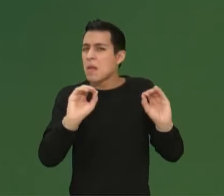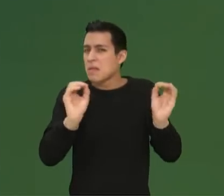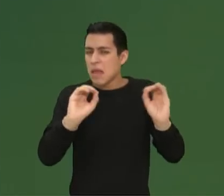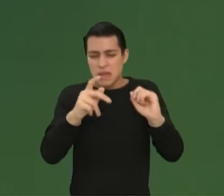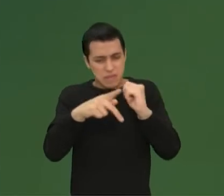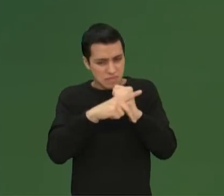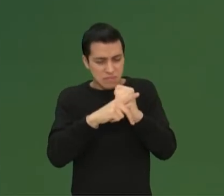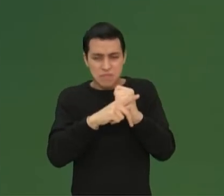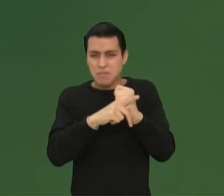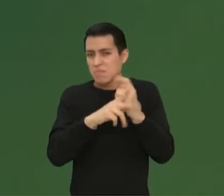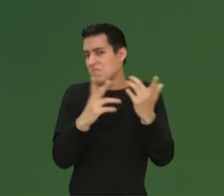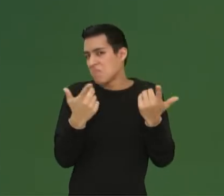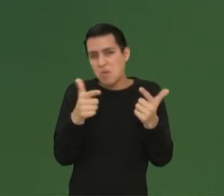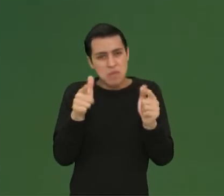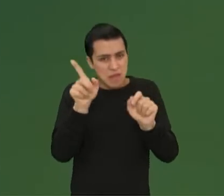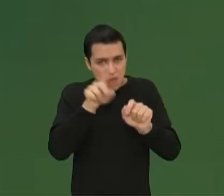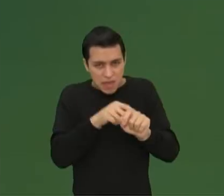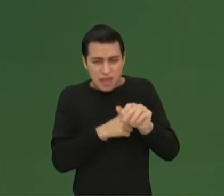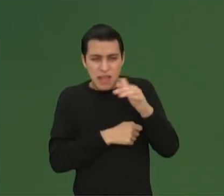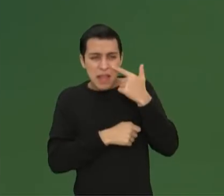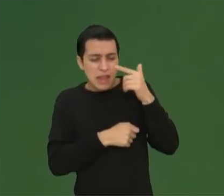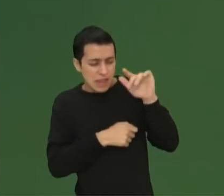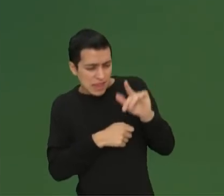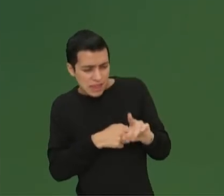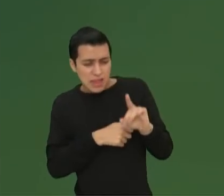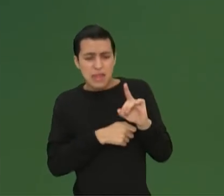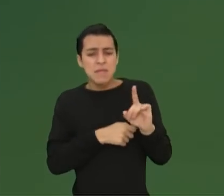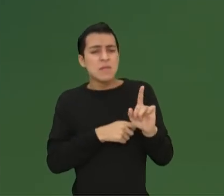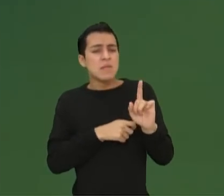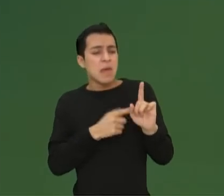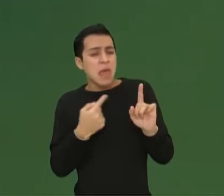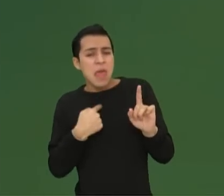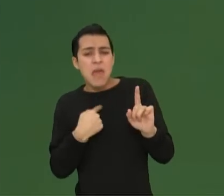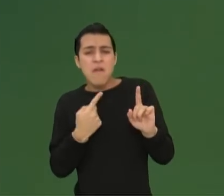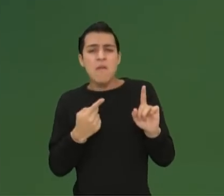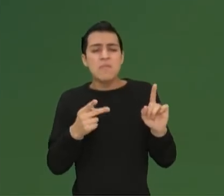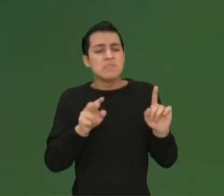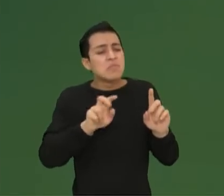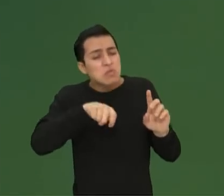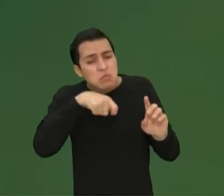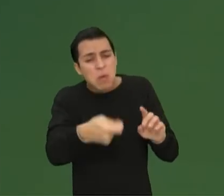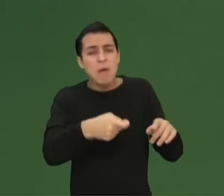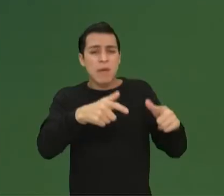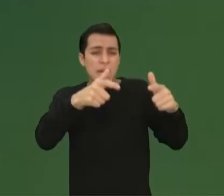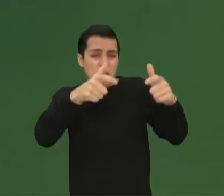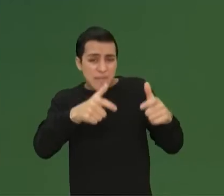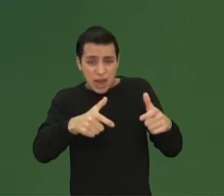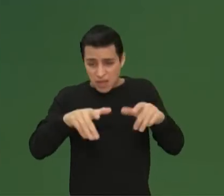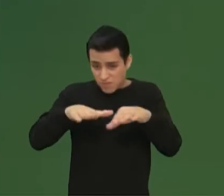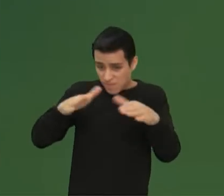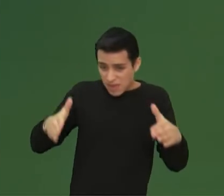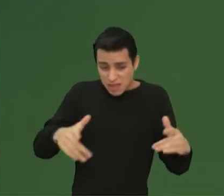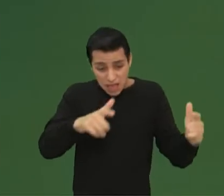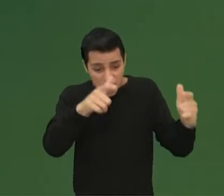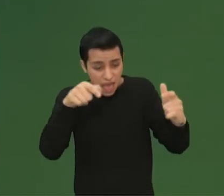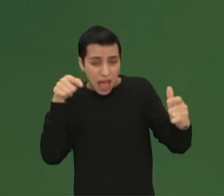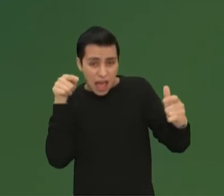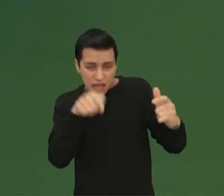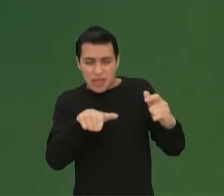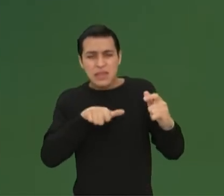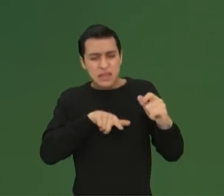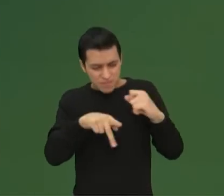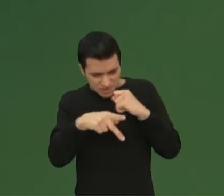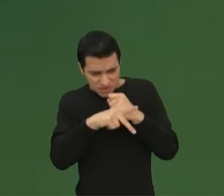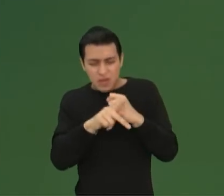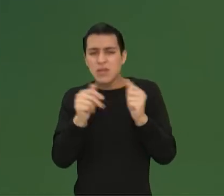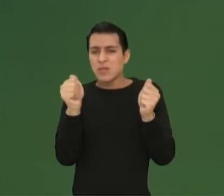temos crase. Letra D, refiro-me a este prato sobre a mesa. Apareceu a preposição, temos